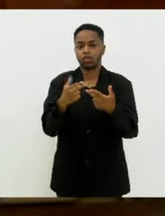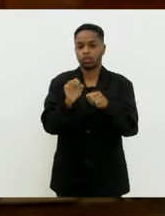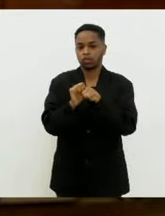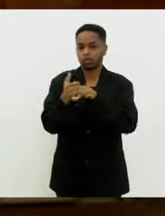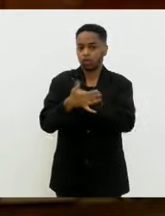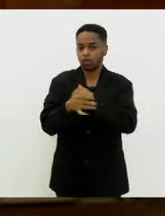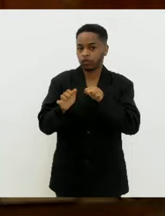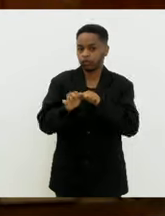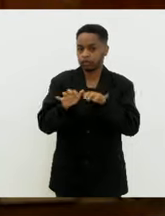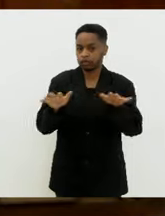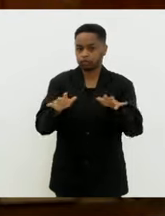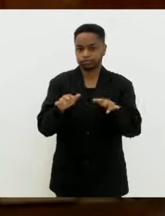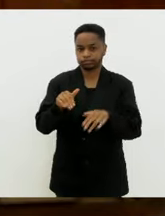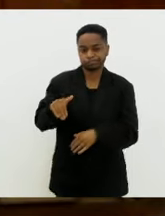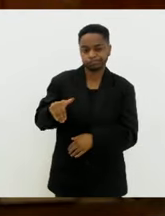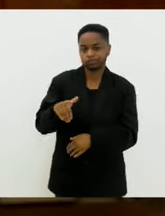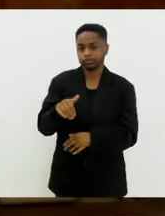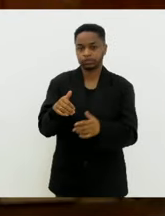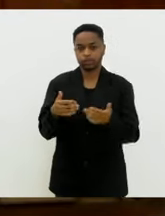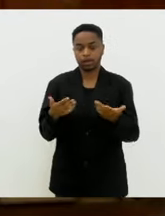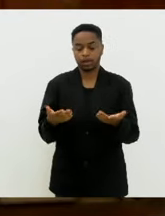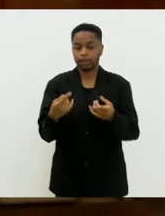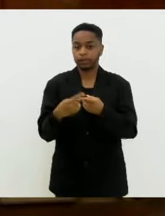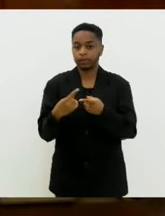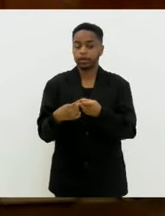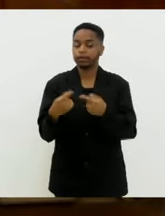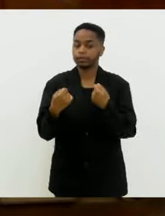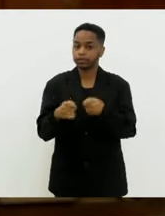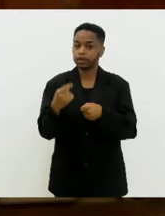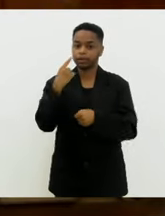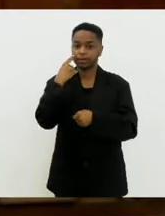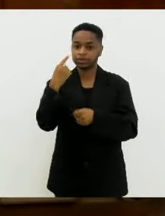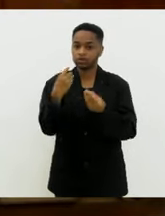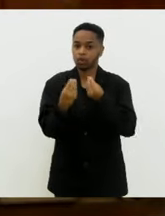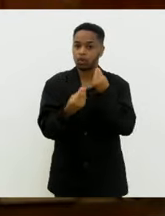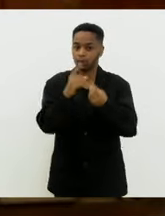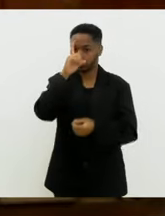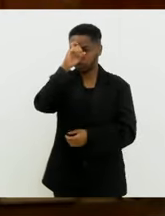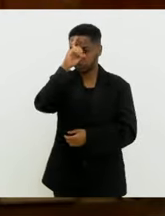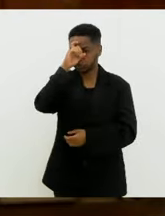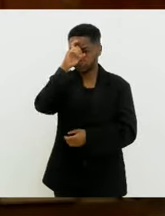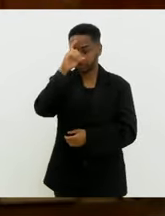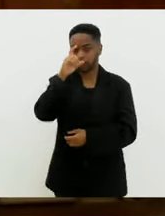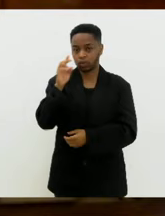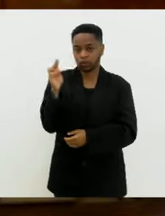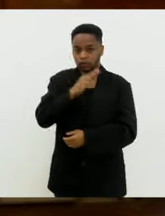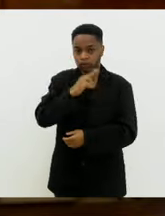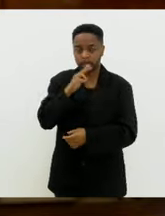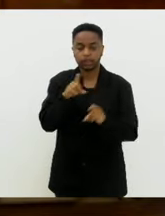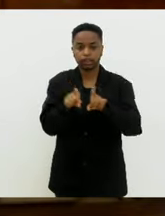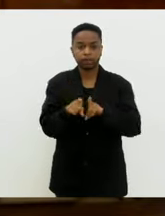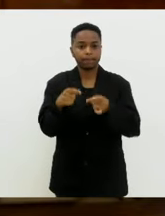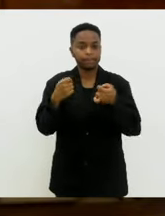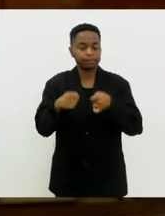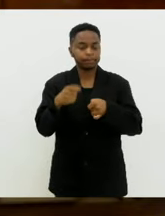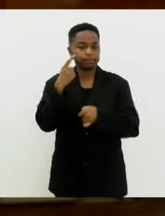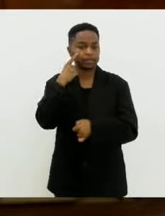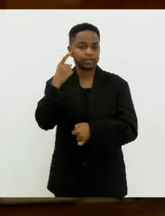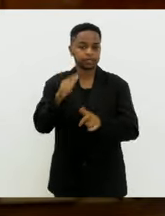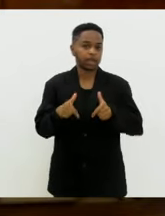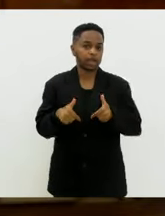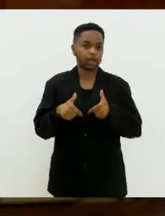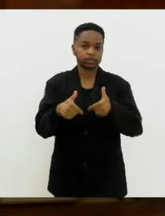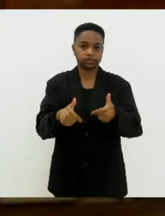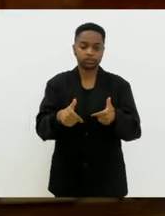da situação, em pensar ali os hospitais de campanha, em pensar ali em ações mais contundentes do governo